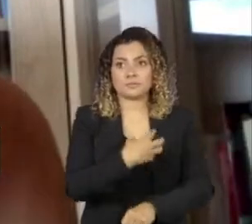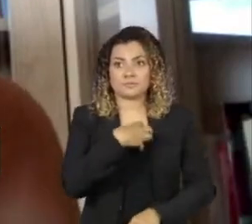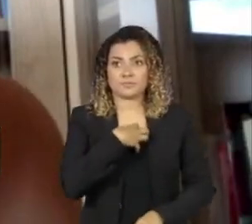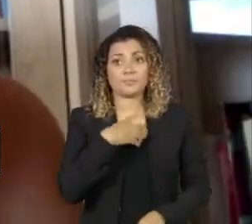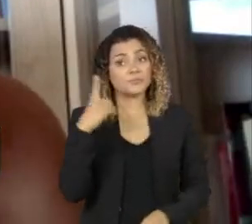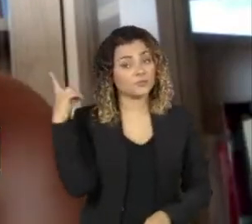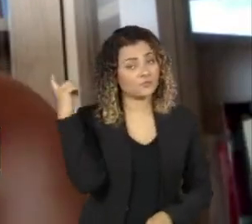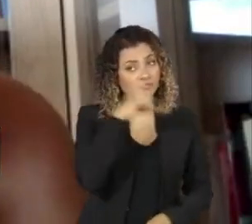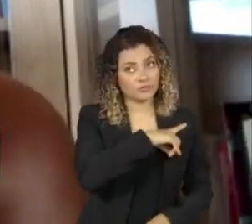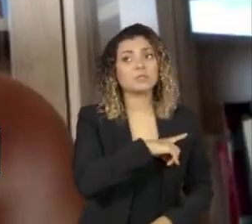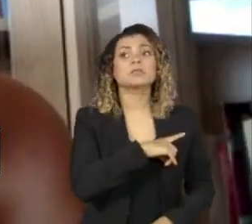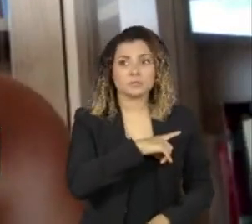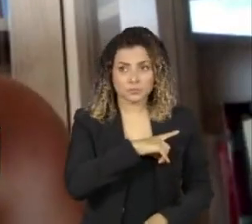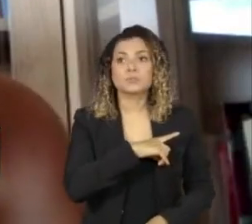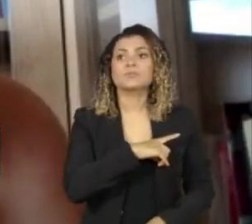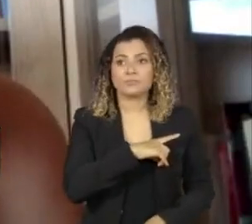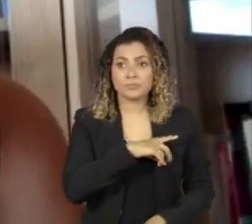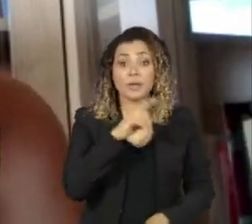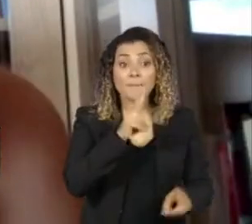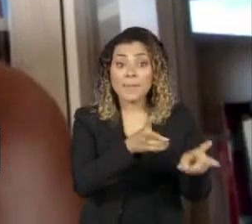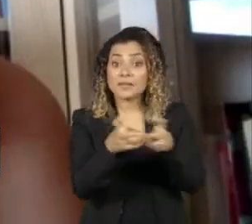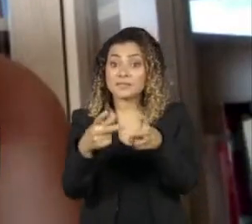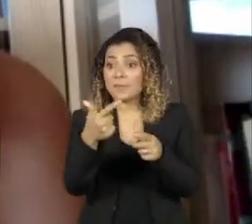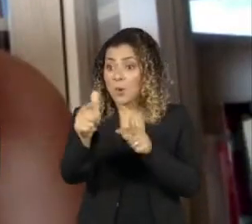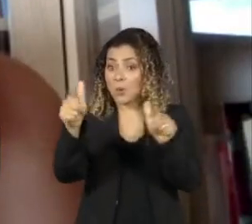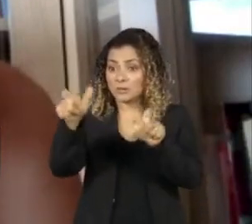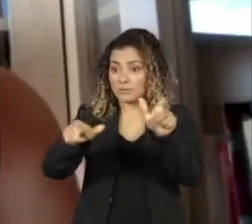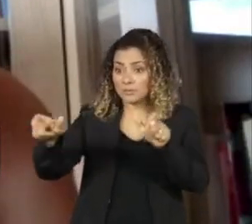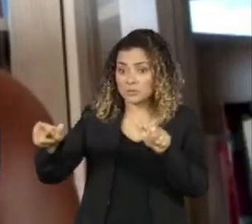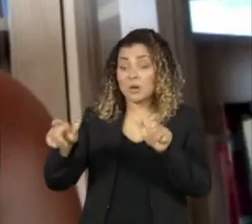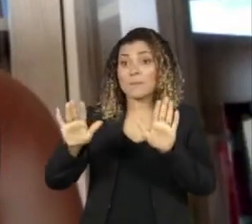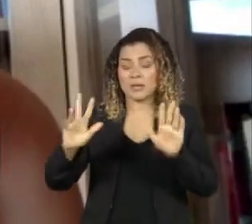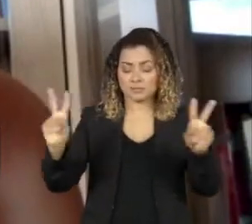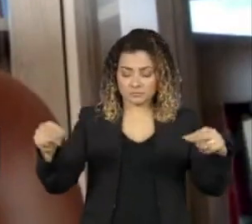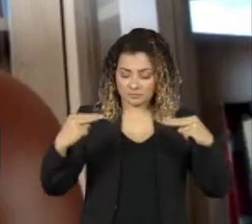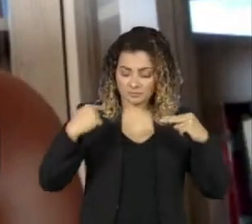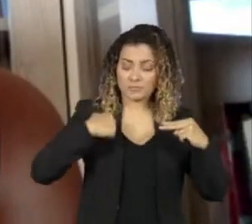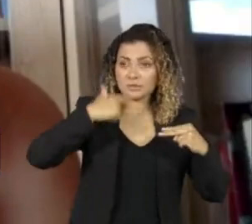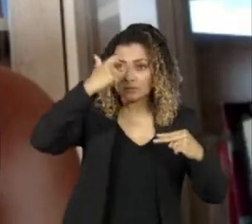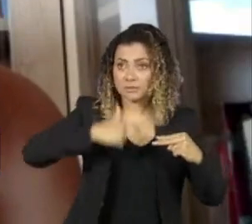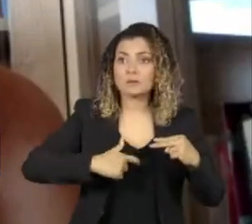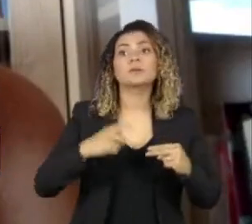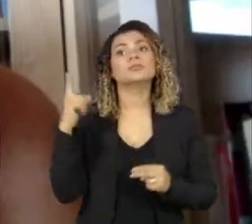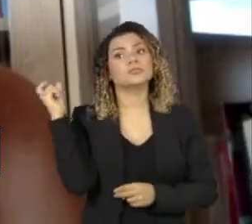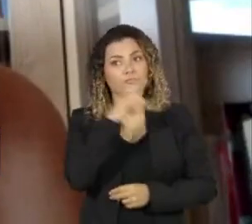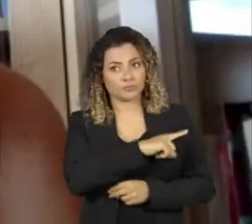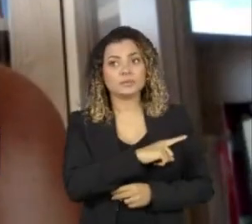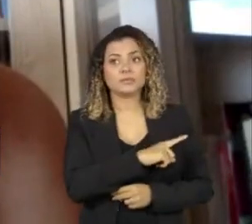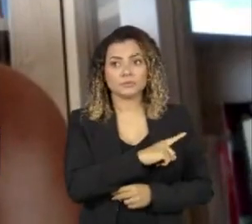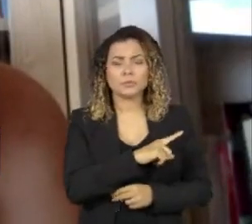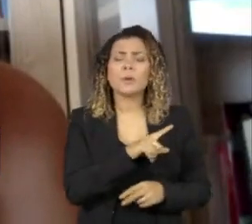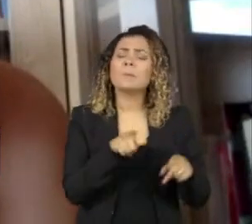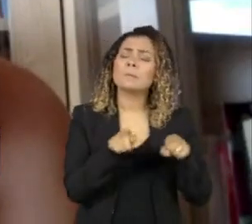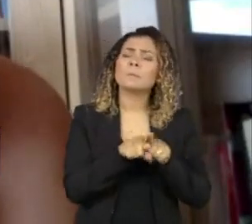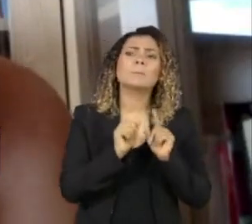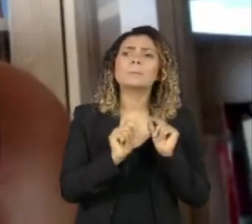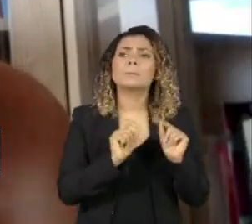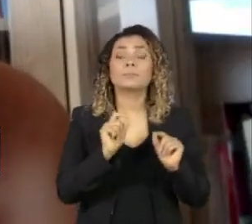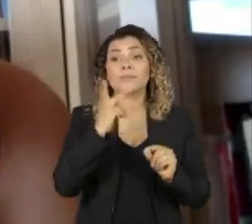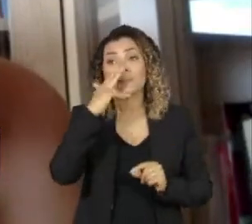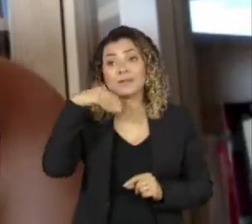reconhece muito bem os estados dos outros. Então, por essas dificuldades até, ela se torna